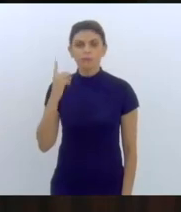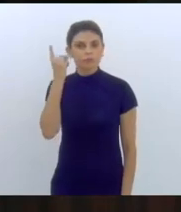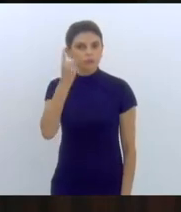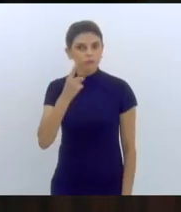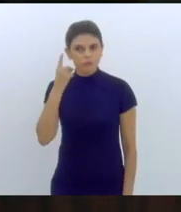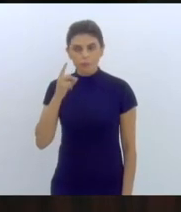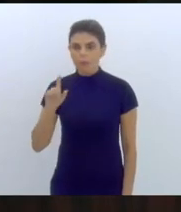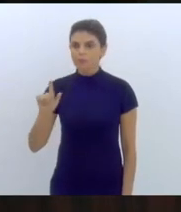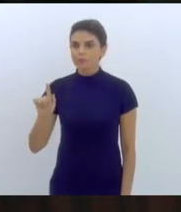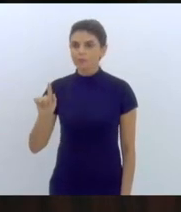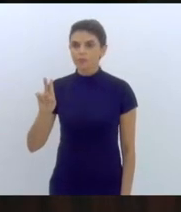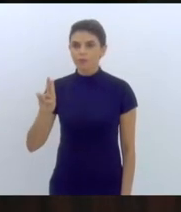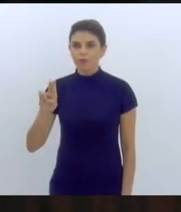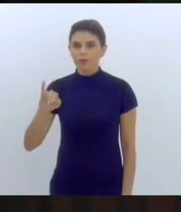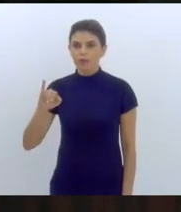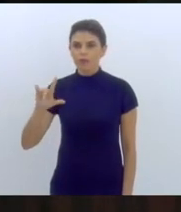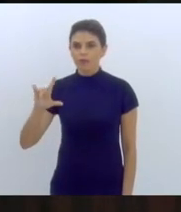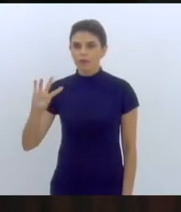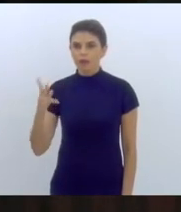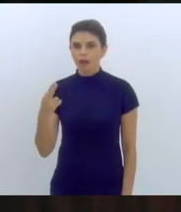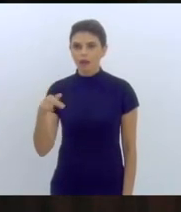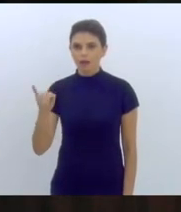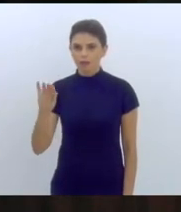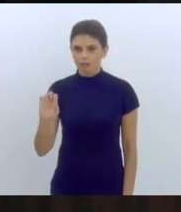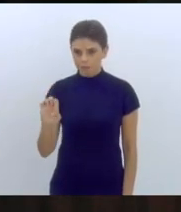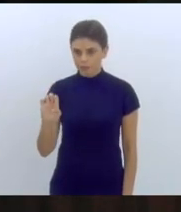Deputado Guilherme Delaroli.